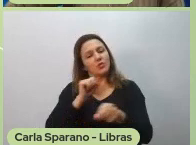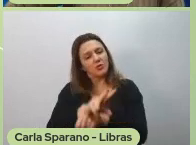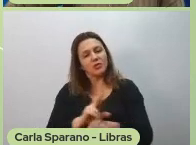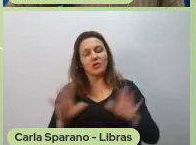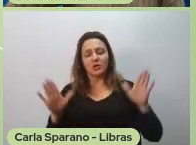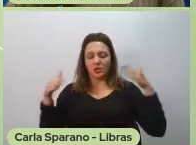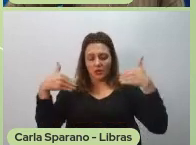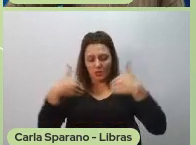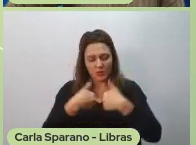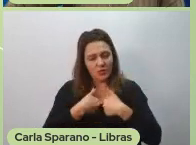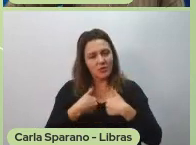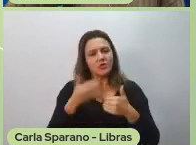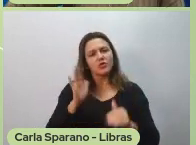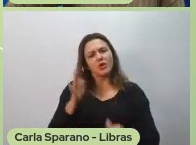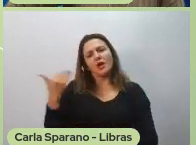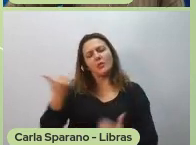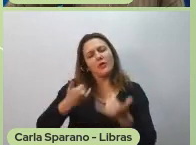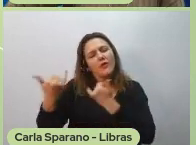me falou